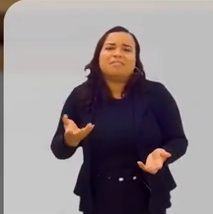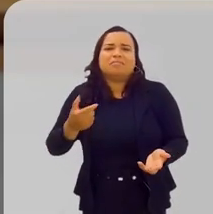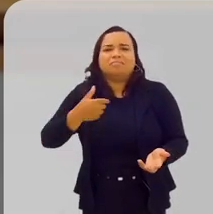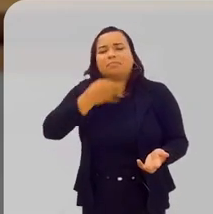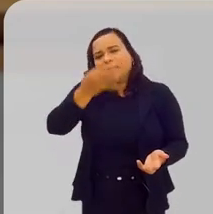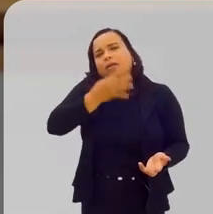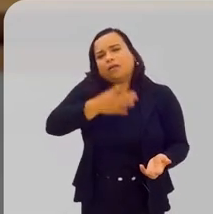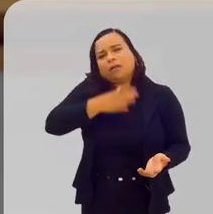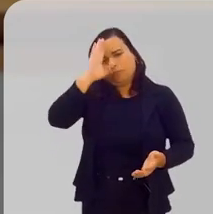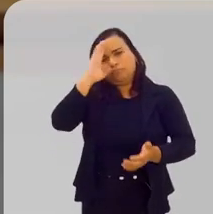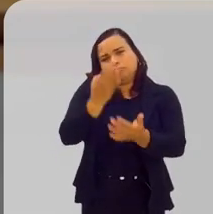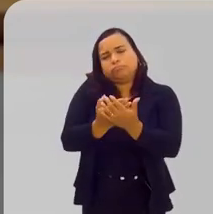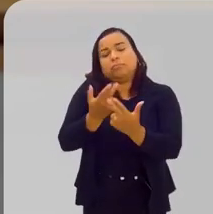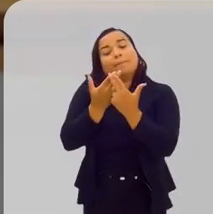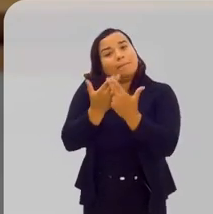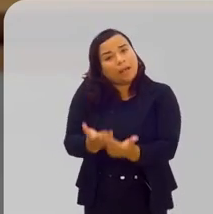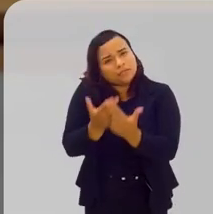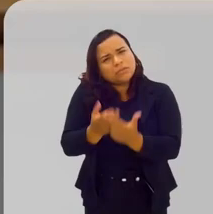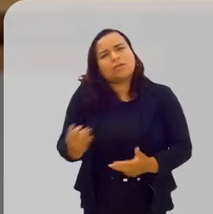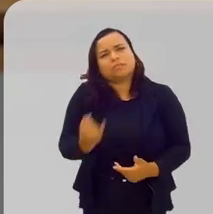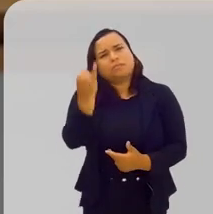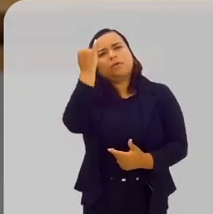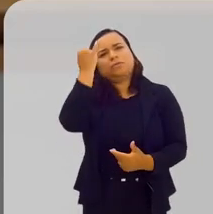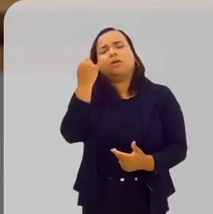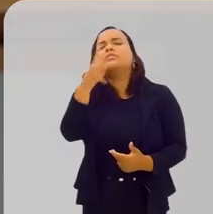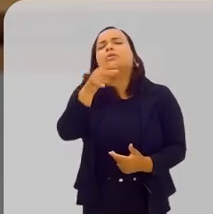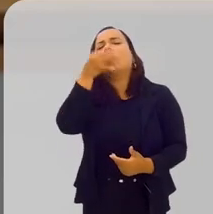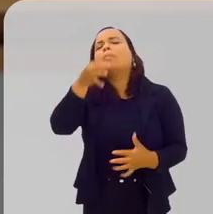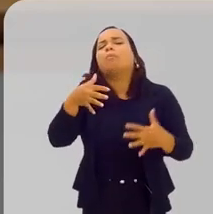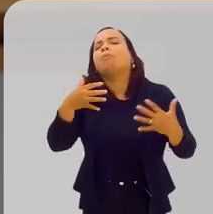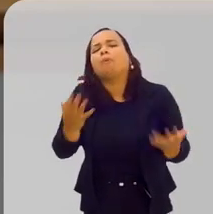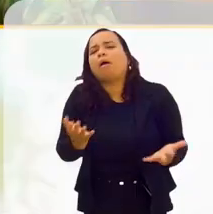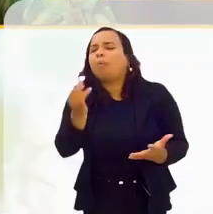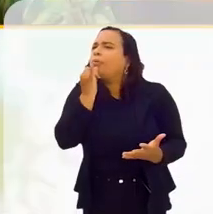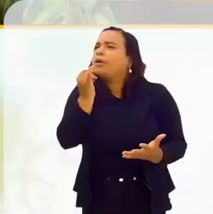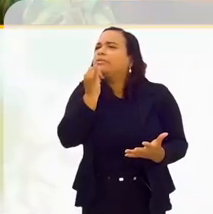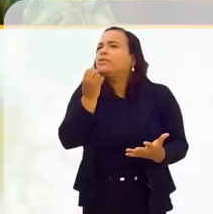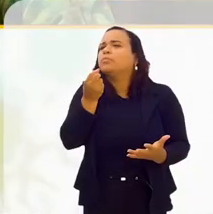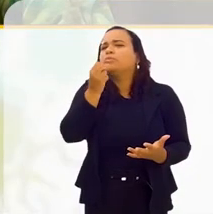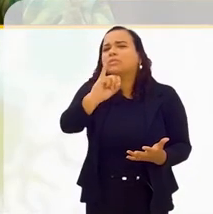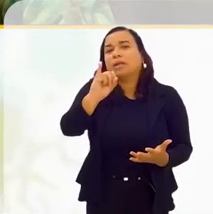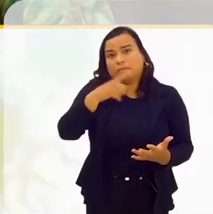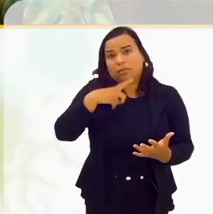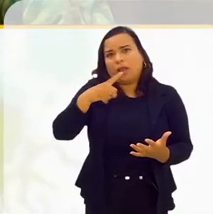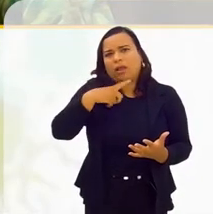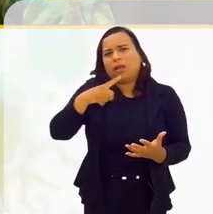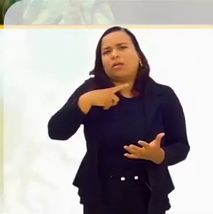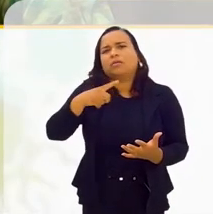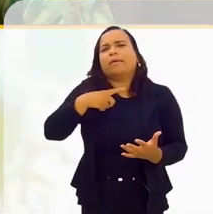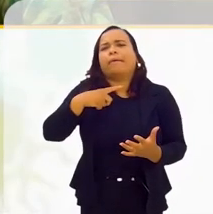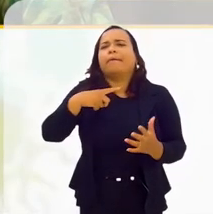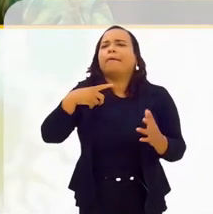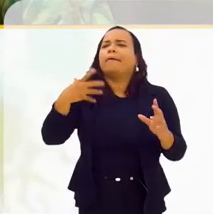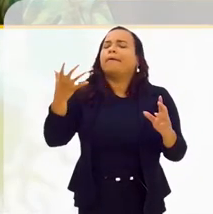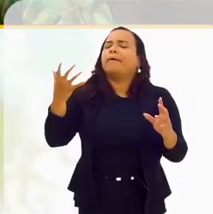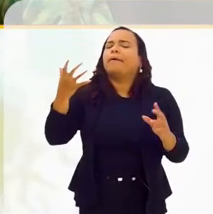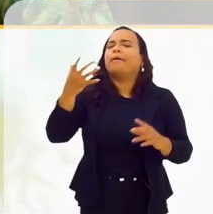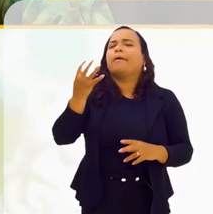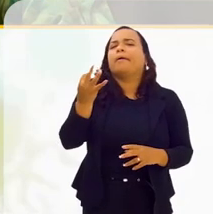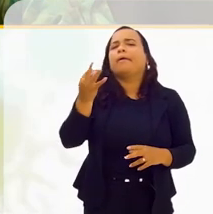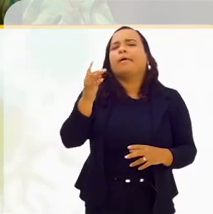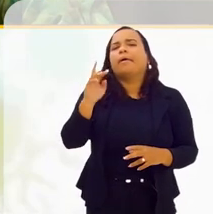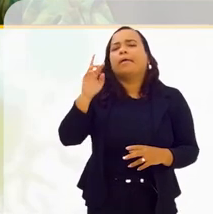Eu acredito muito nisso queria saber a tua opinião porque se tem um transtorno né